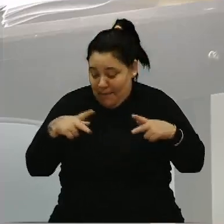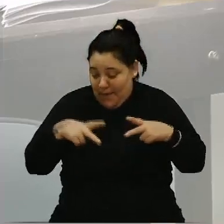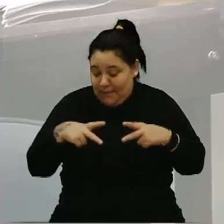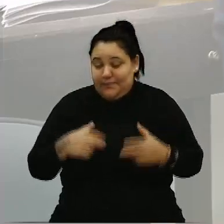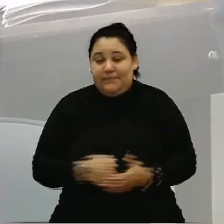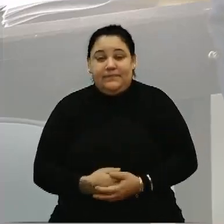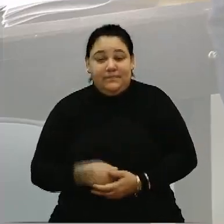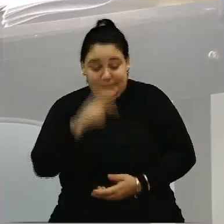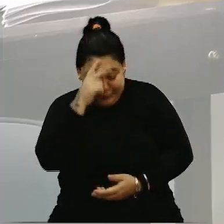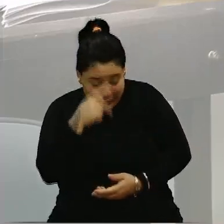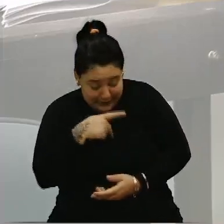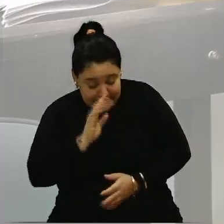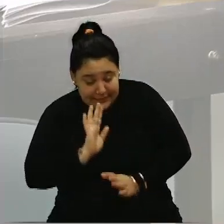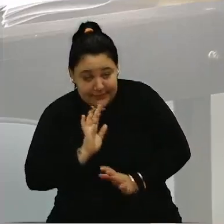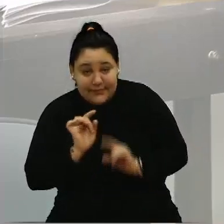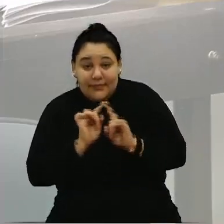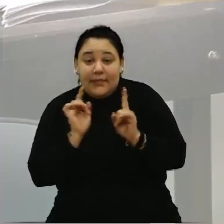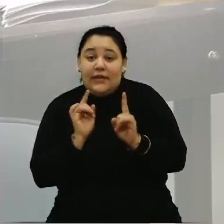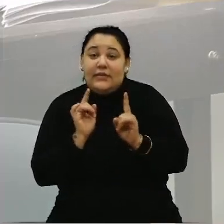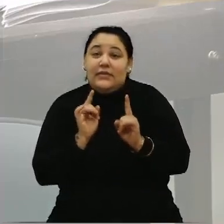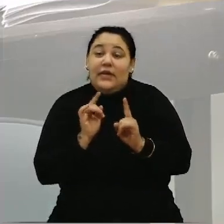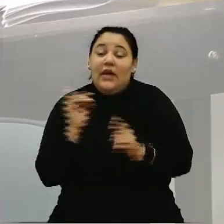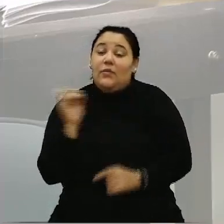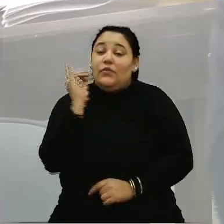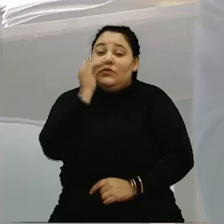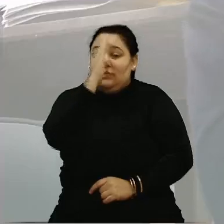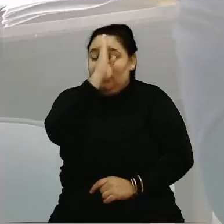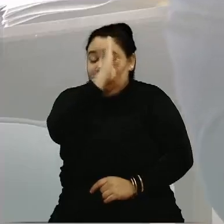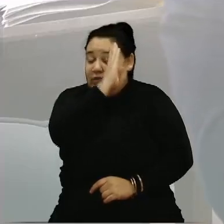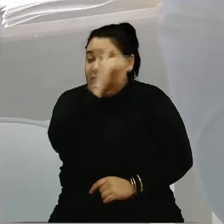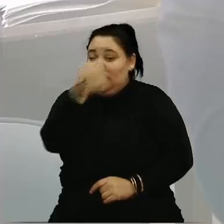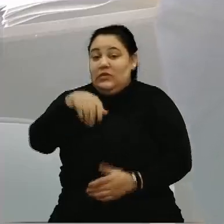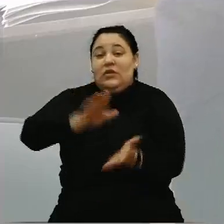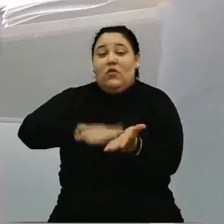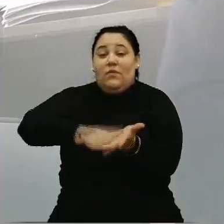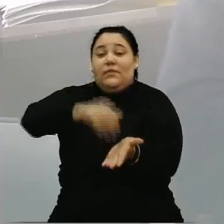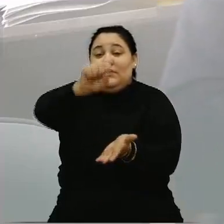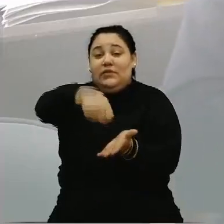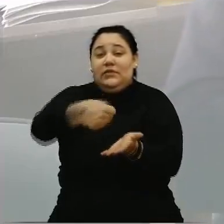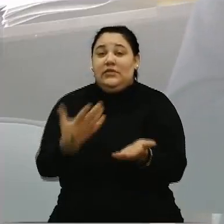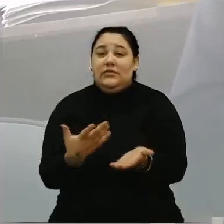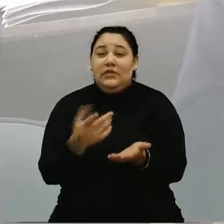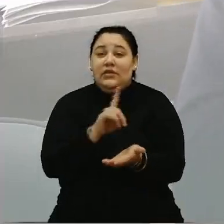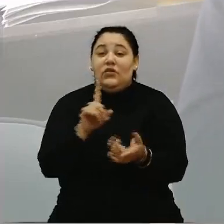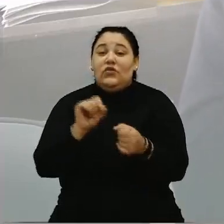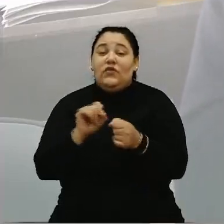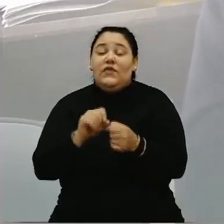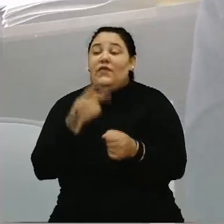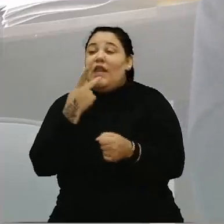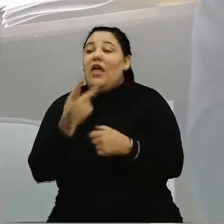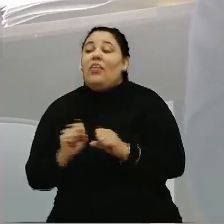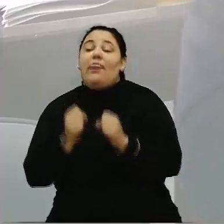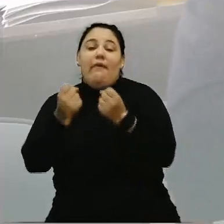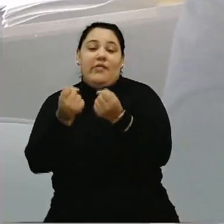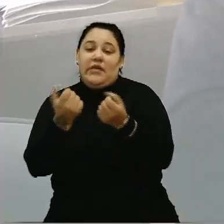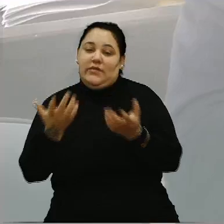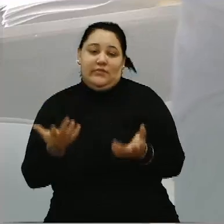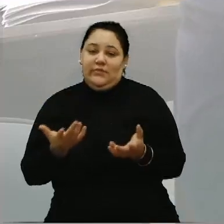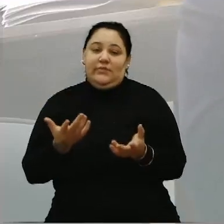Mas é pertinente, Bressan deve cobrar sim. Tem que cobrar. Eu não estou fazendo defesa, mas assim,